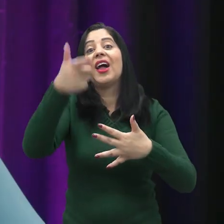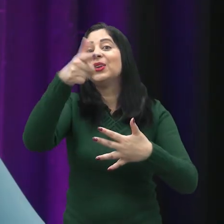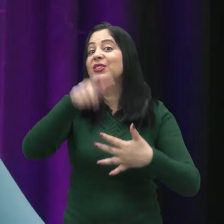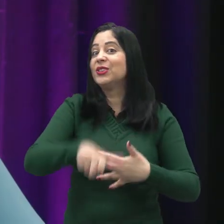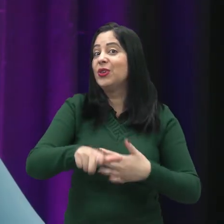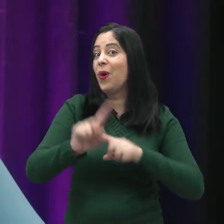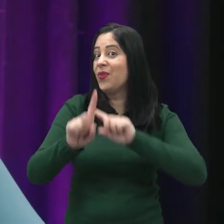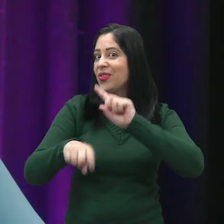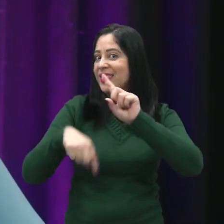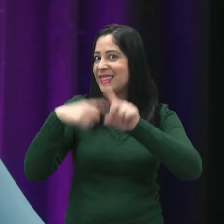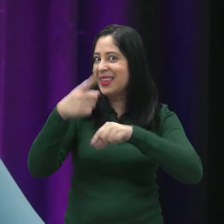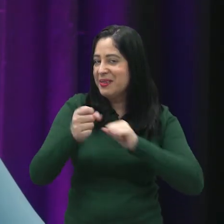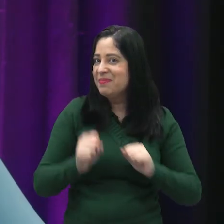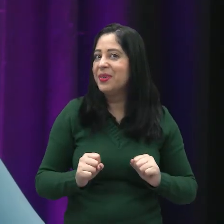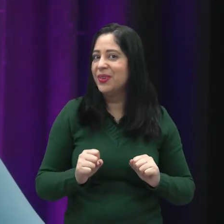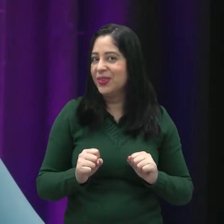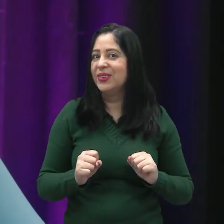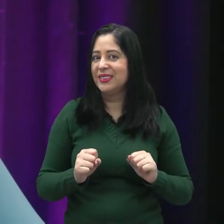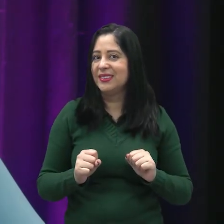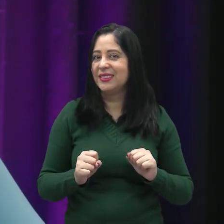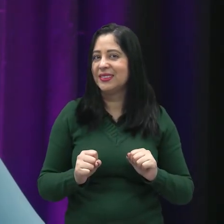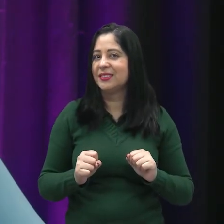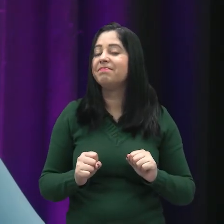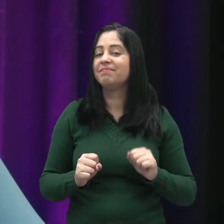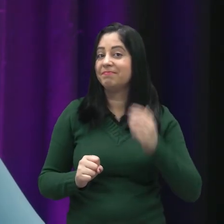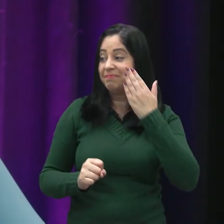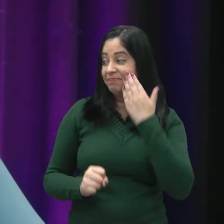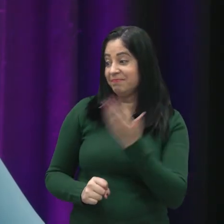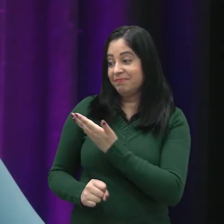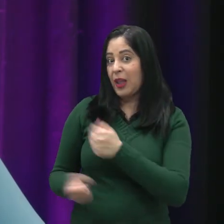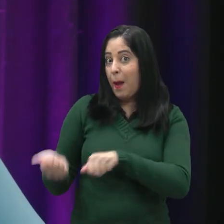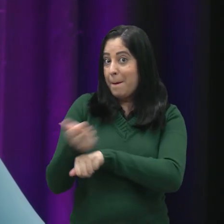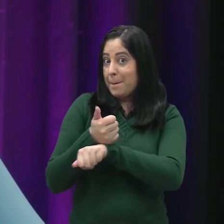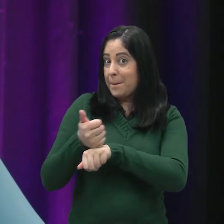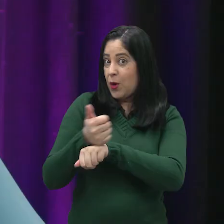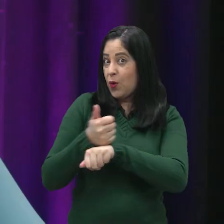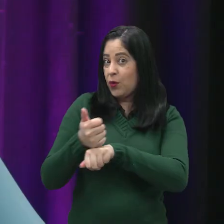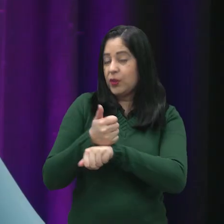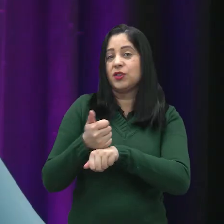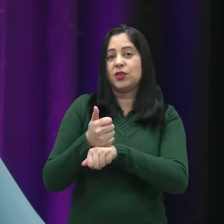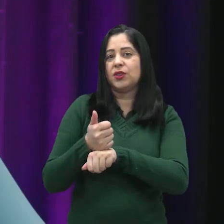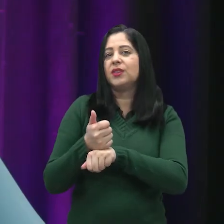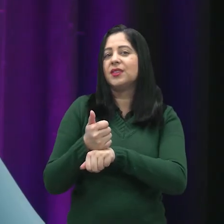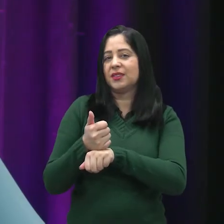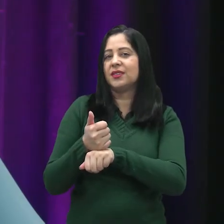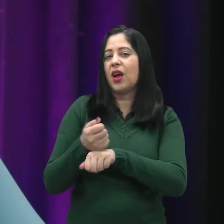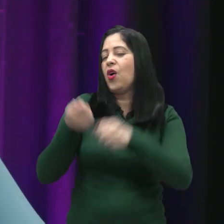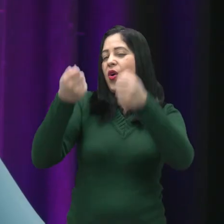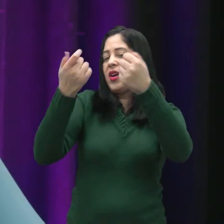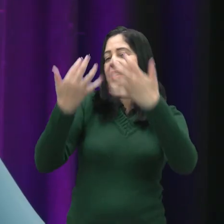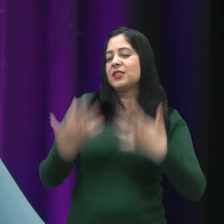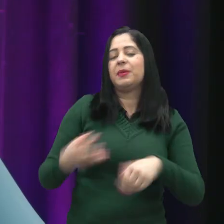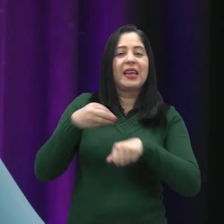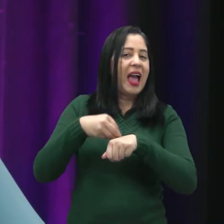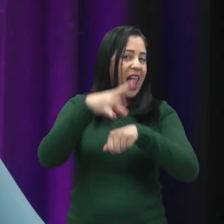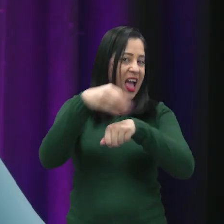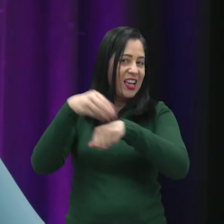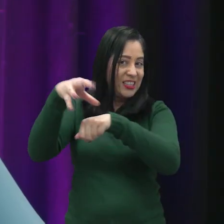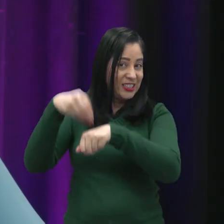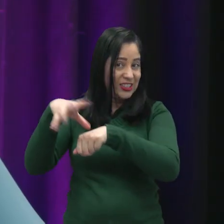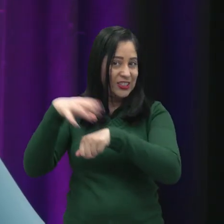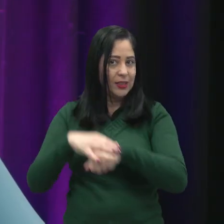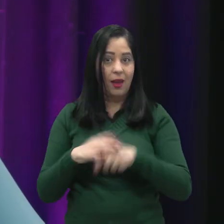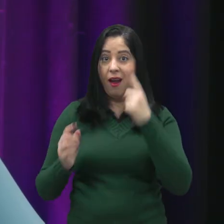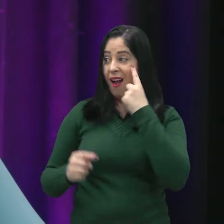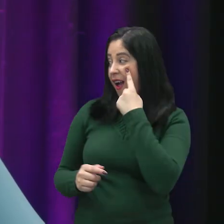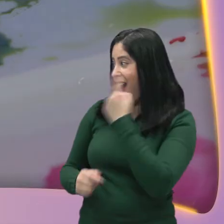para recuperar o fôlego, porque depois desse intervalo teremos aqui outro profissional de educação física que vai compartilhar várias dicas